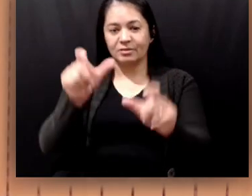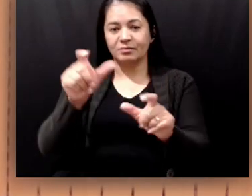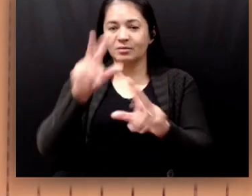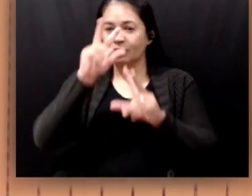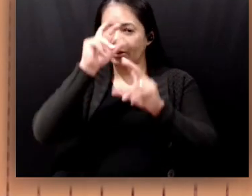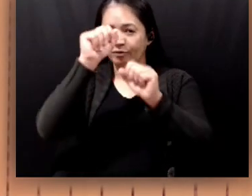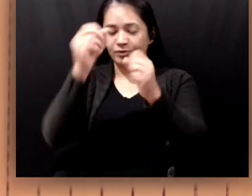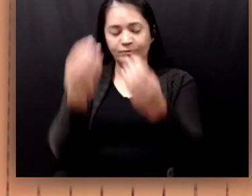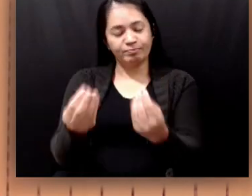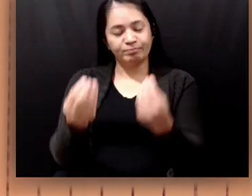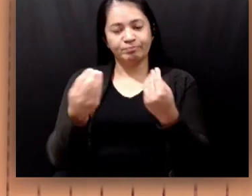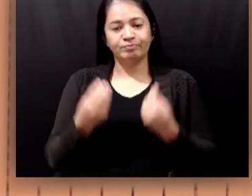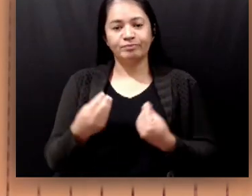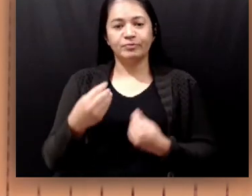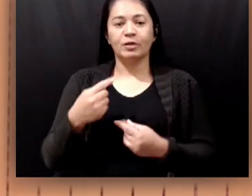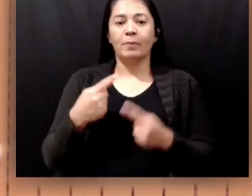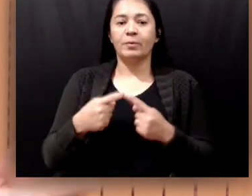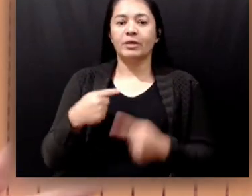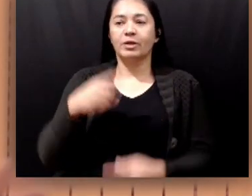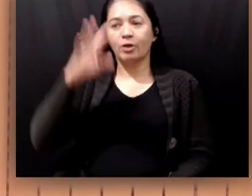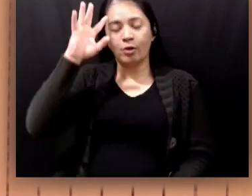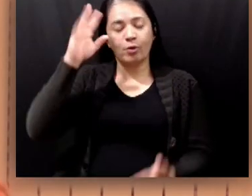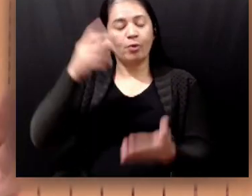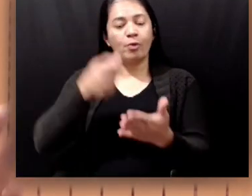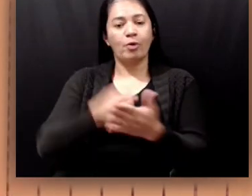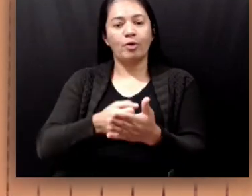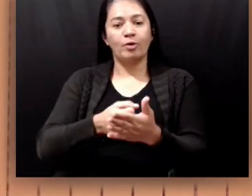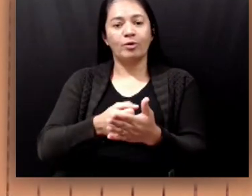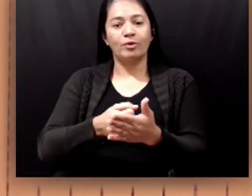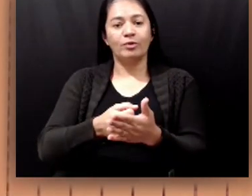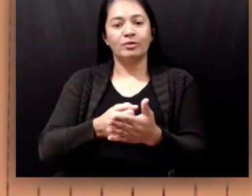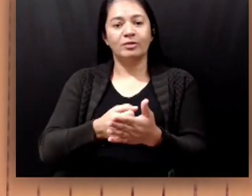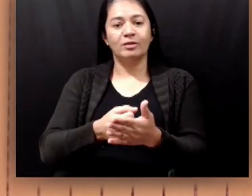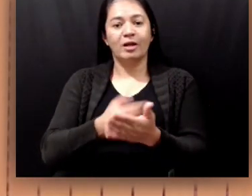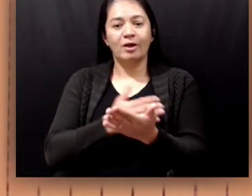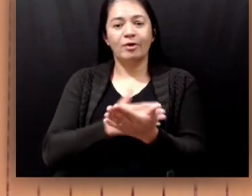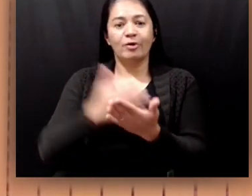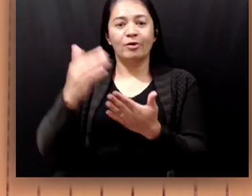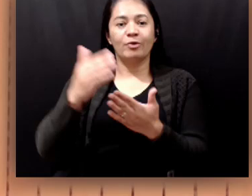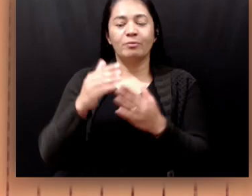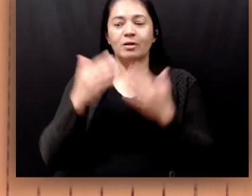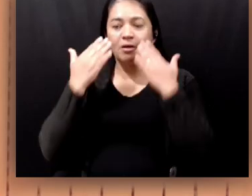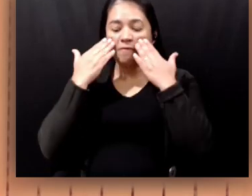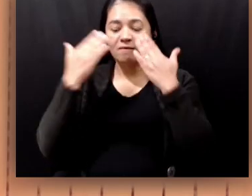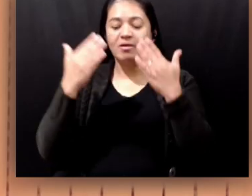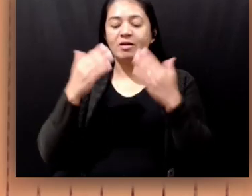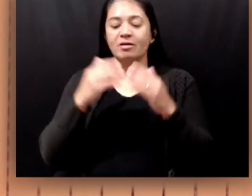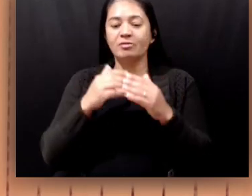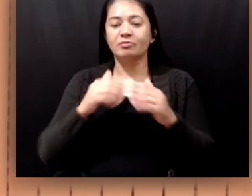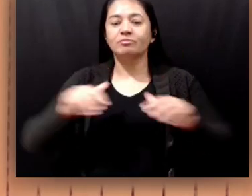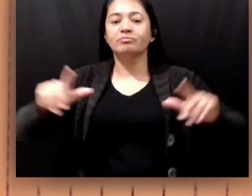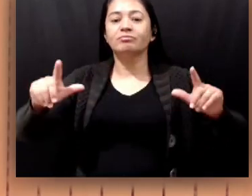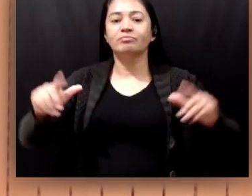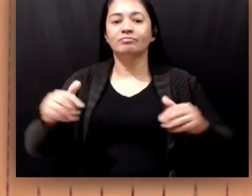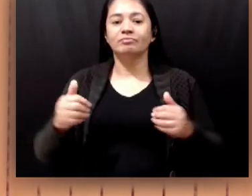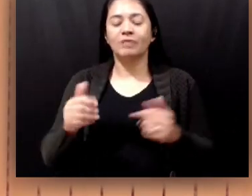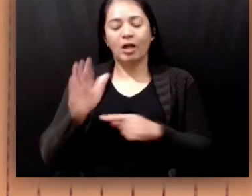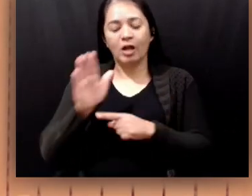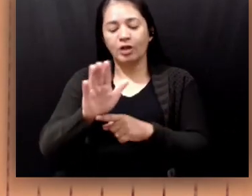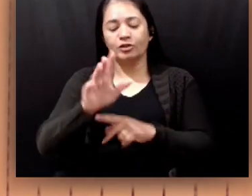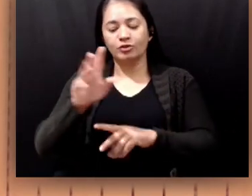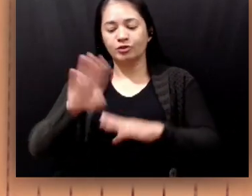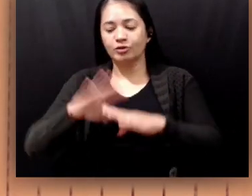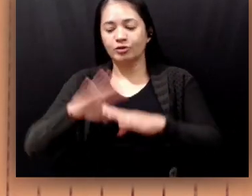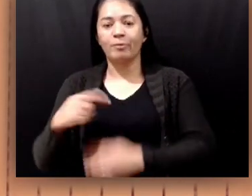eu resolvi a entrar na frente aí para ajudar o nosso bairro. Então,